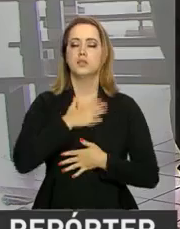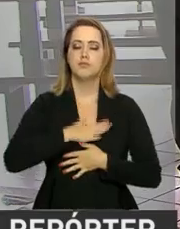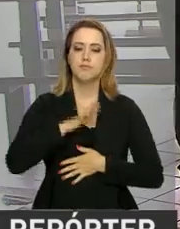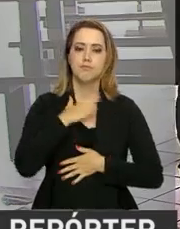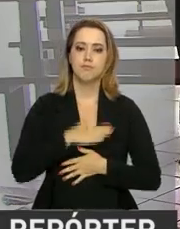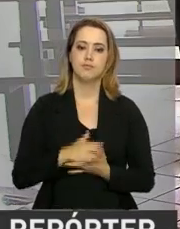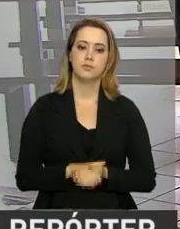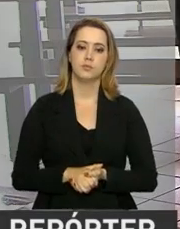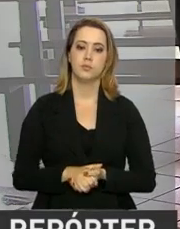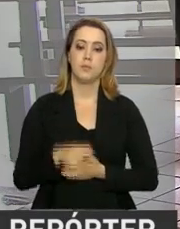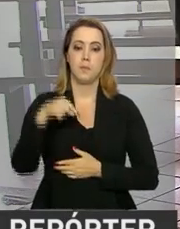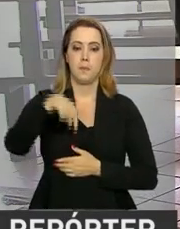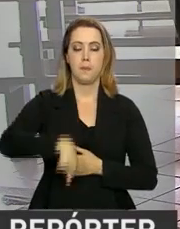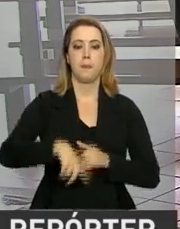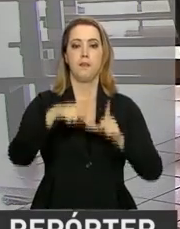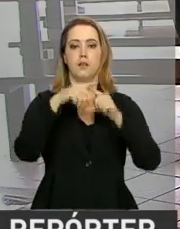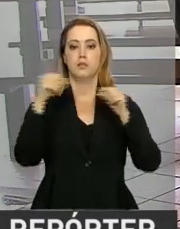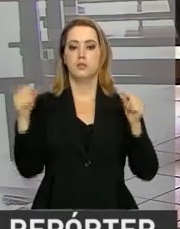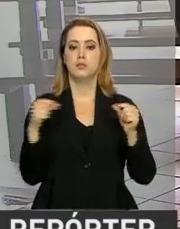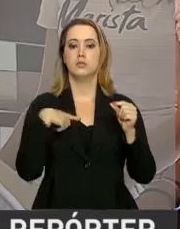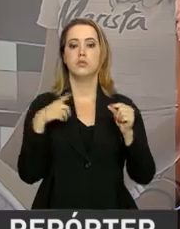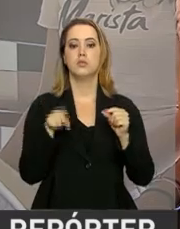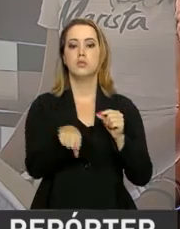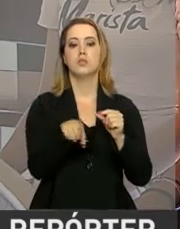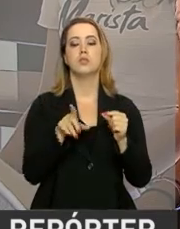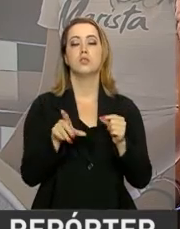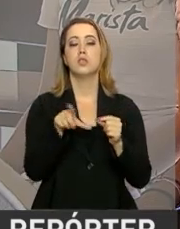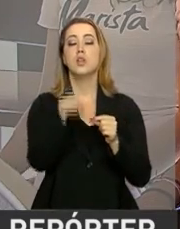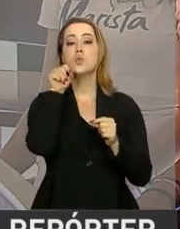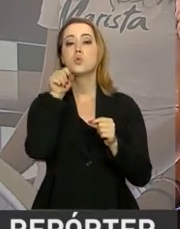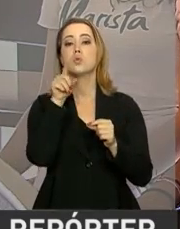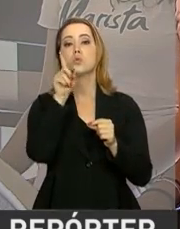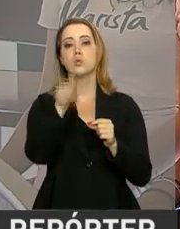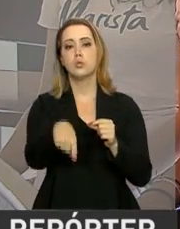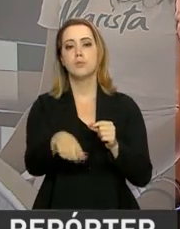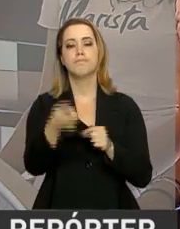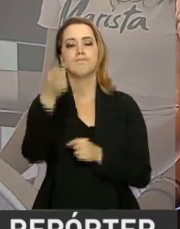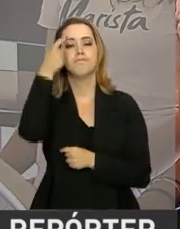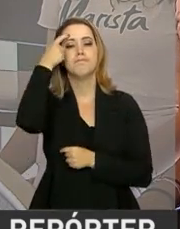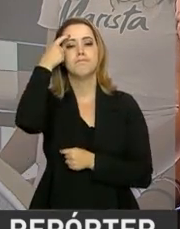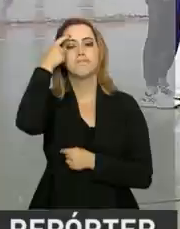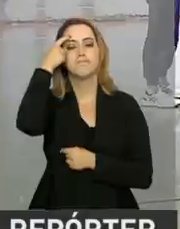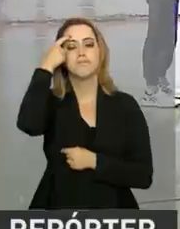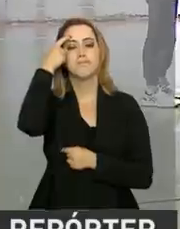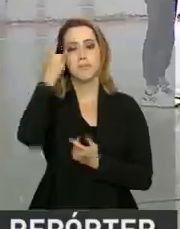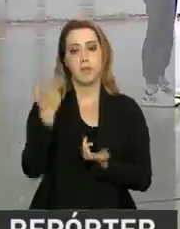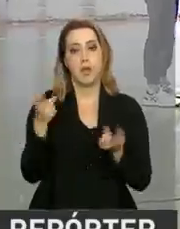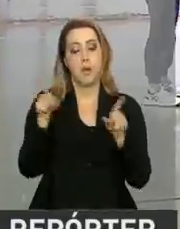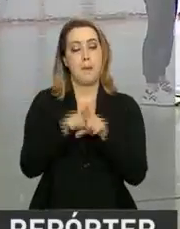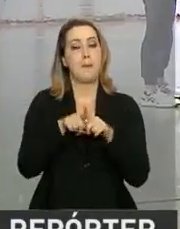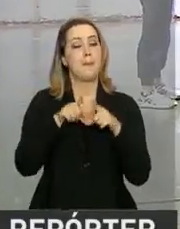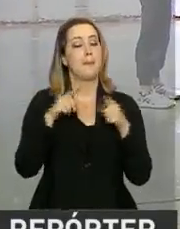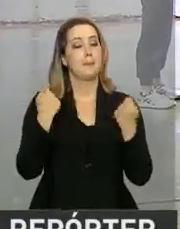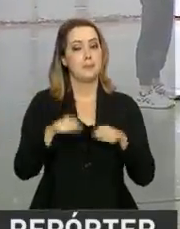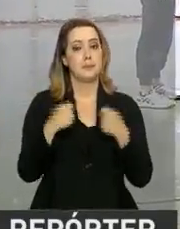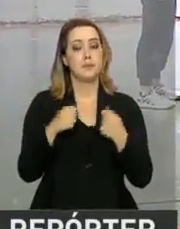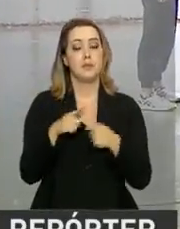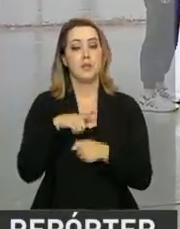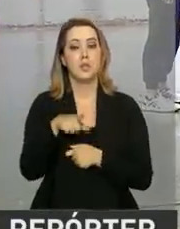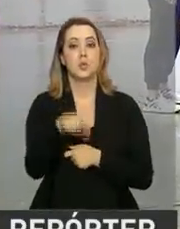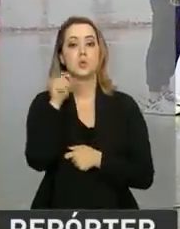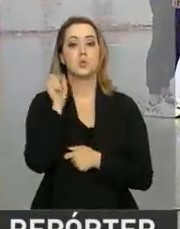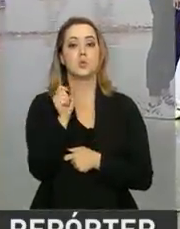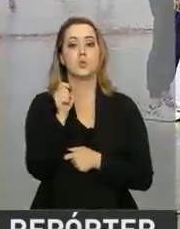nessa escola em brasília forma escolhida por alguns alunos foi a meditação mas tem quem prefira atividades